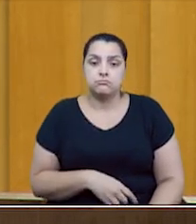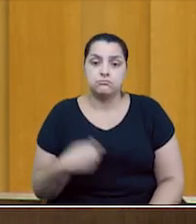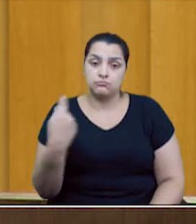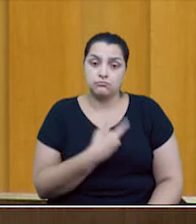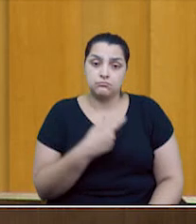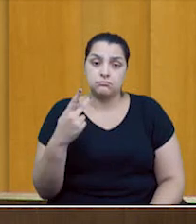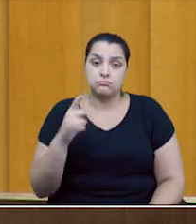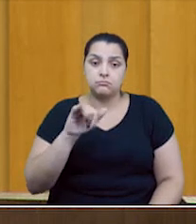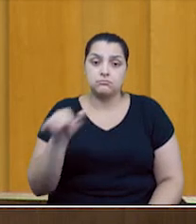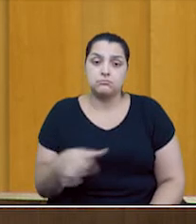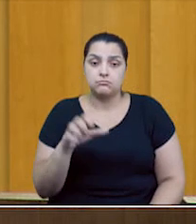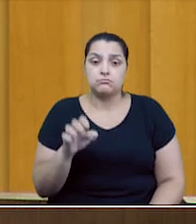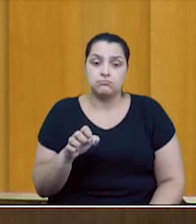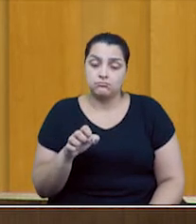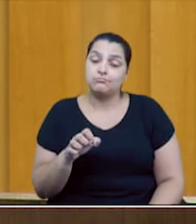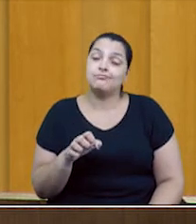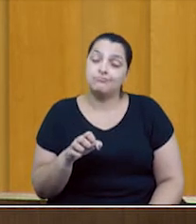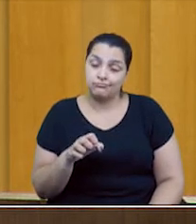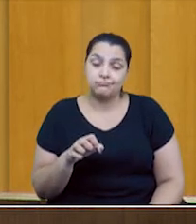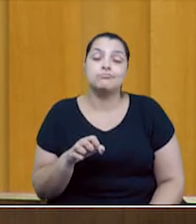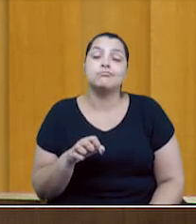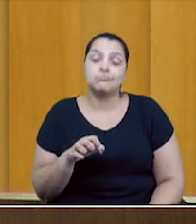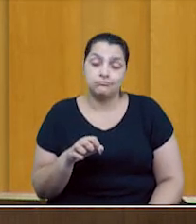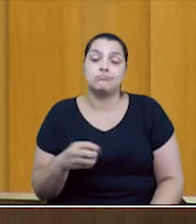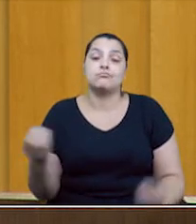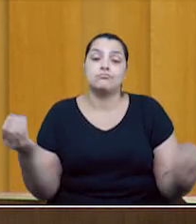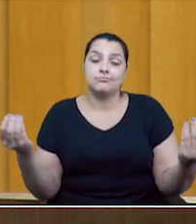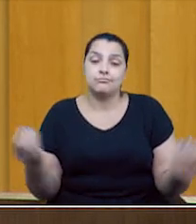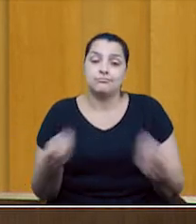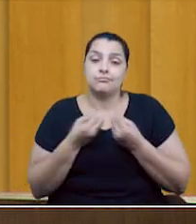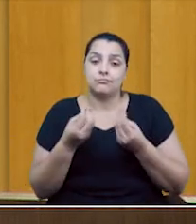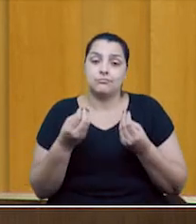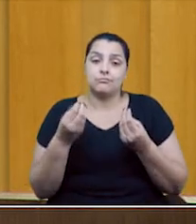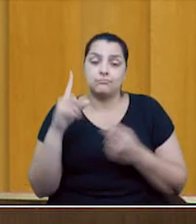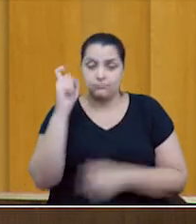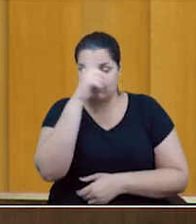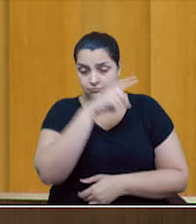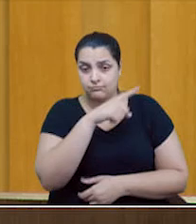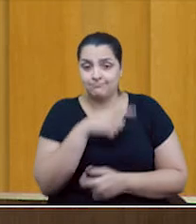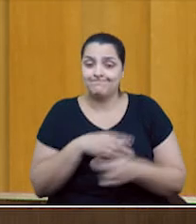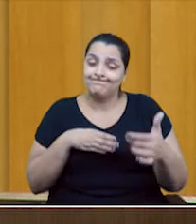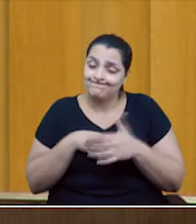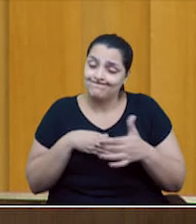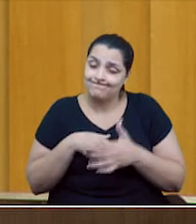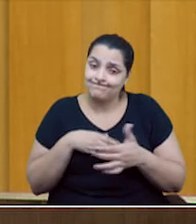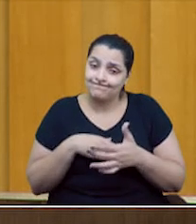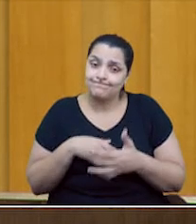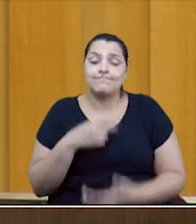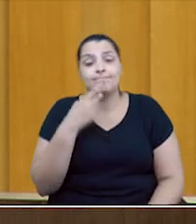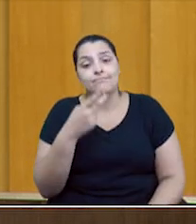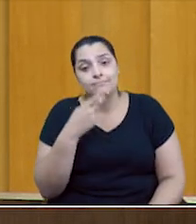isso causa realmente uma grande dificuldade e uma resistência, sob a pseudo-alegação de que se